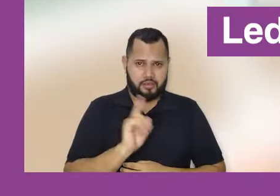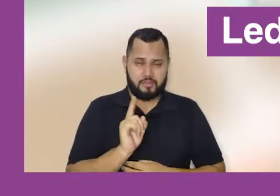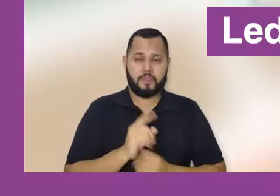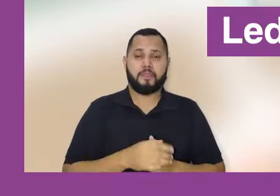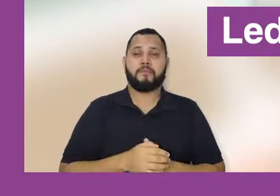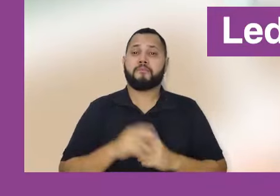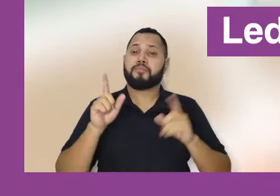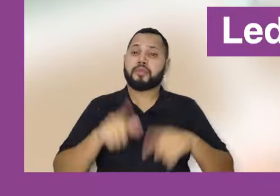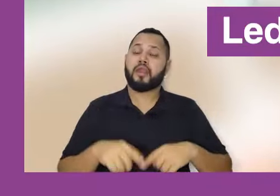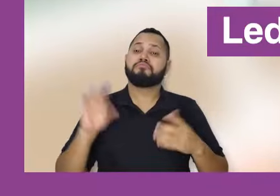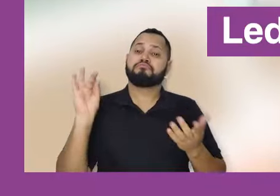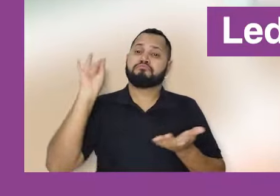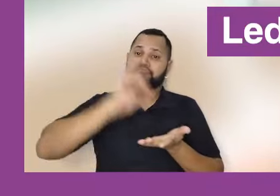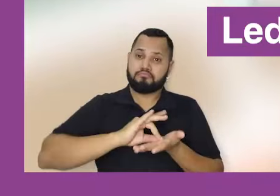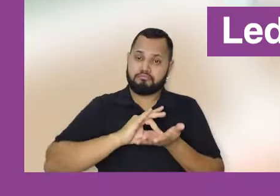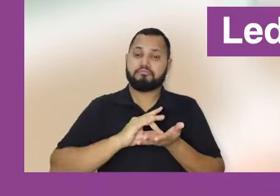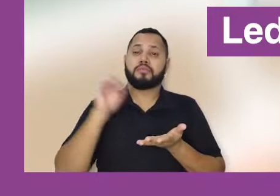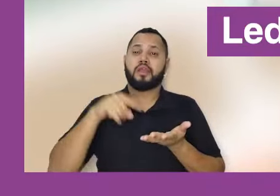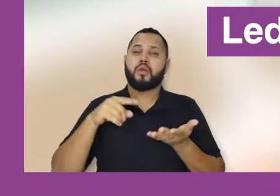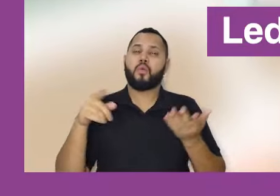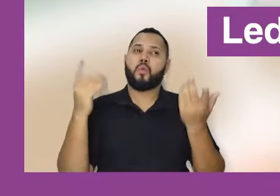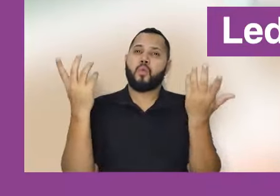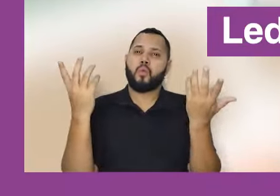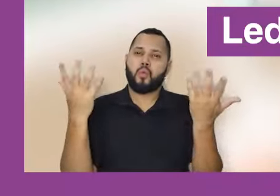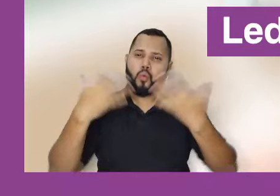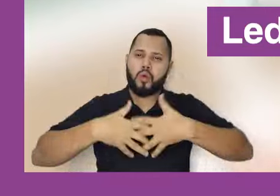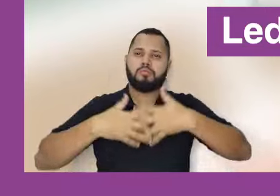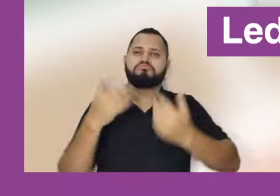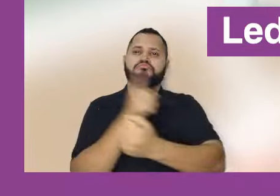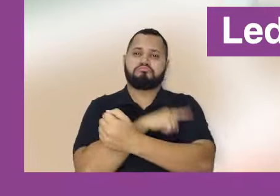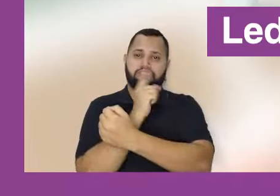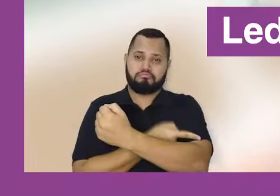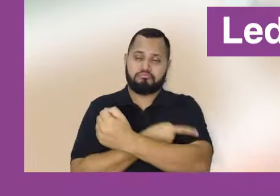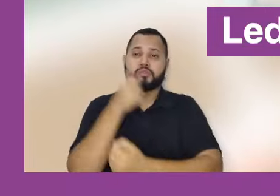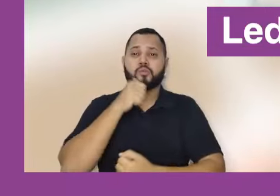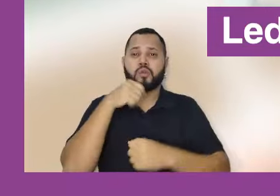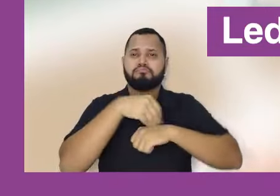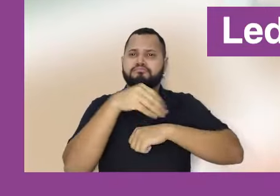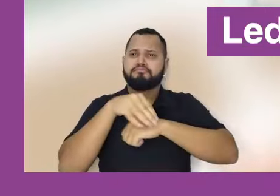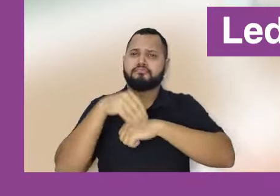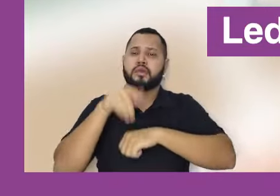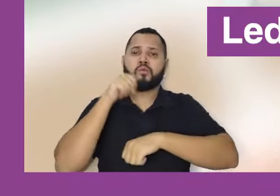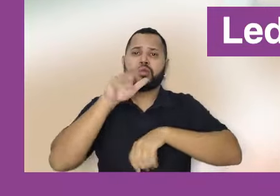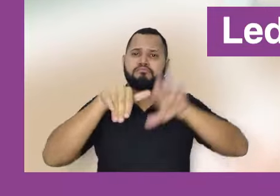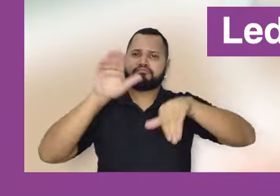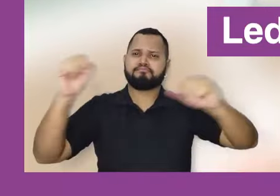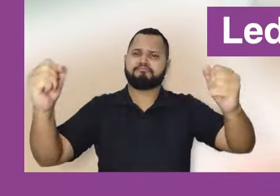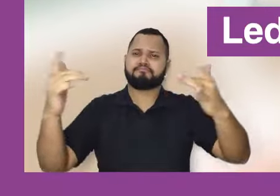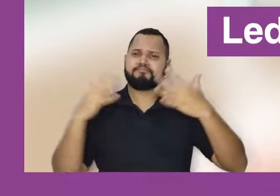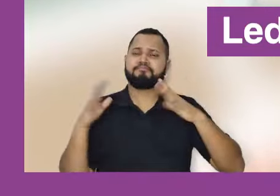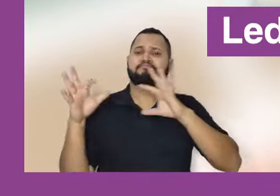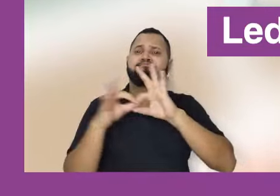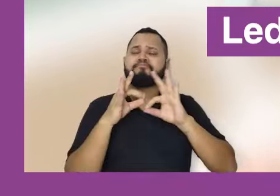então é legitimamente um movimento de empoderamento das mulheres de trazer as mulheres para o jogo